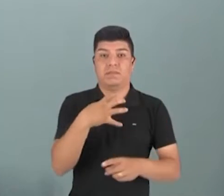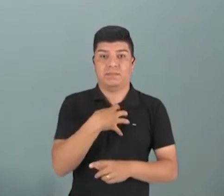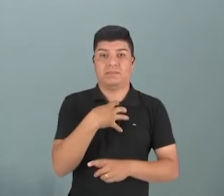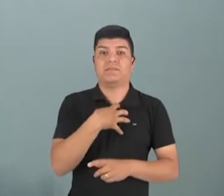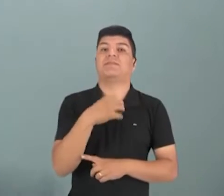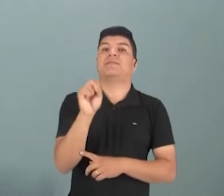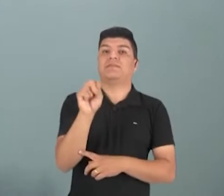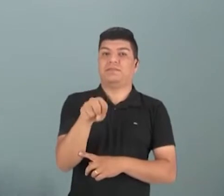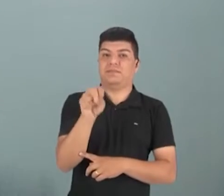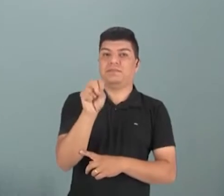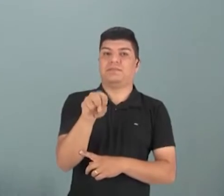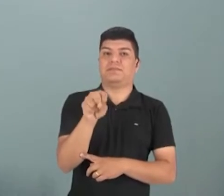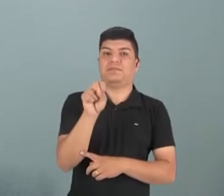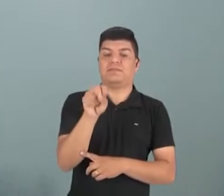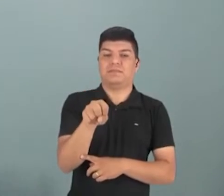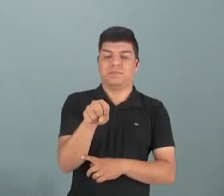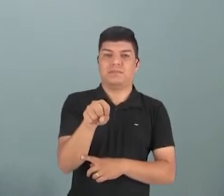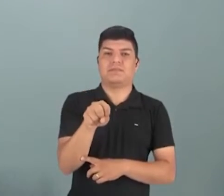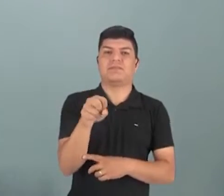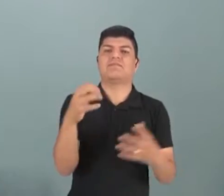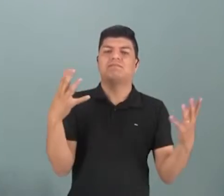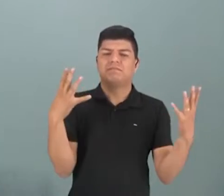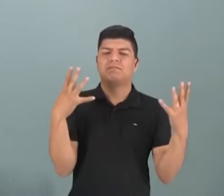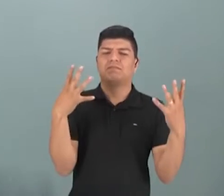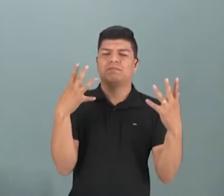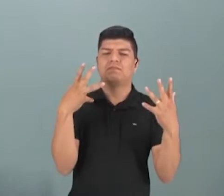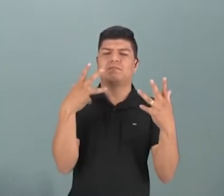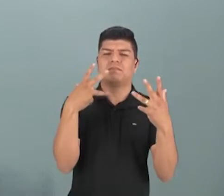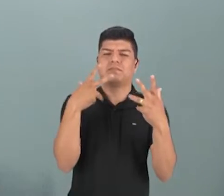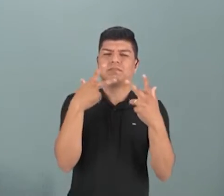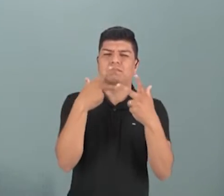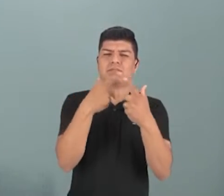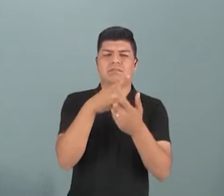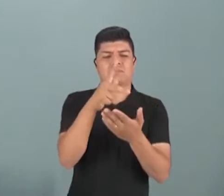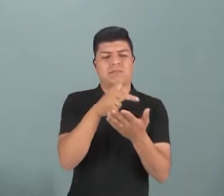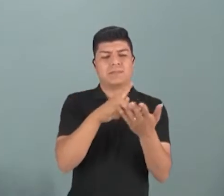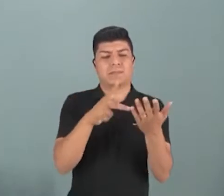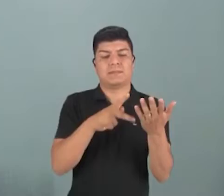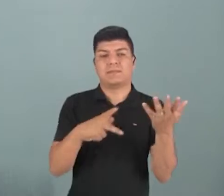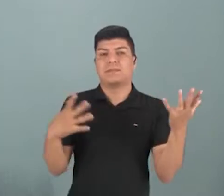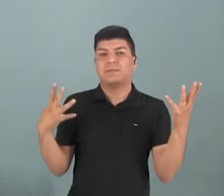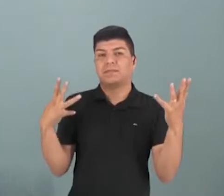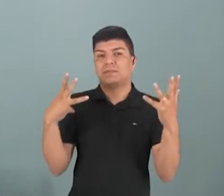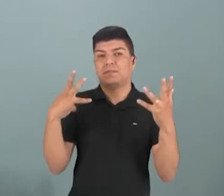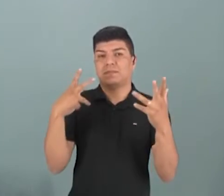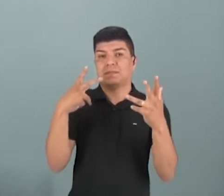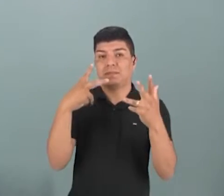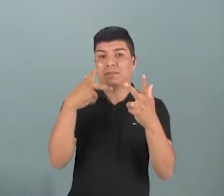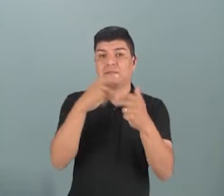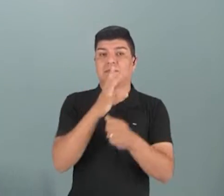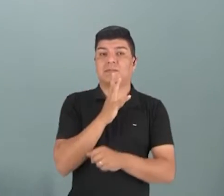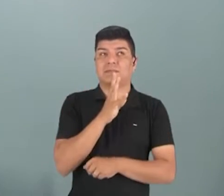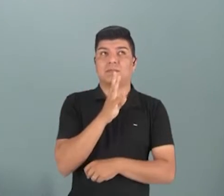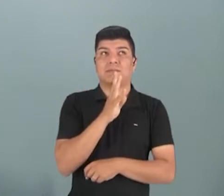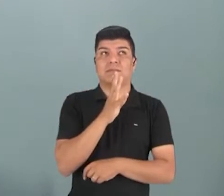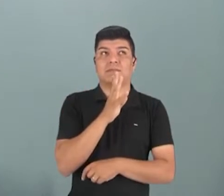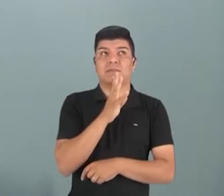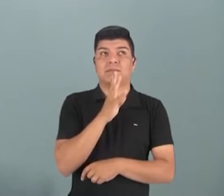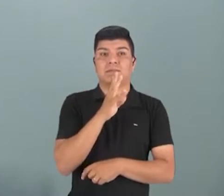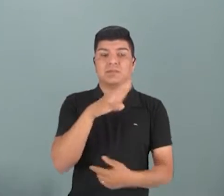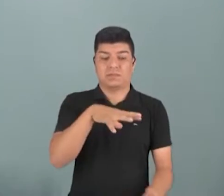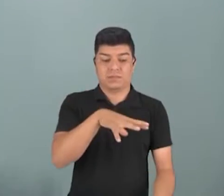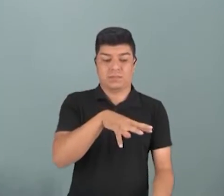então que coisa mais linda esse poema é lindo nós estamos conhecendo